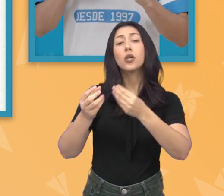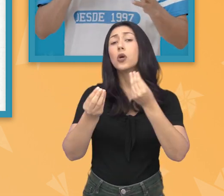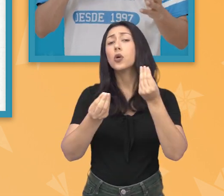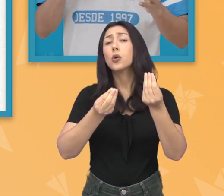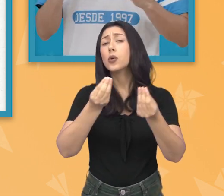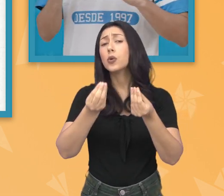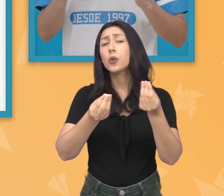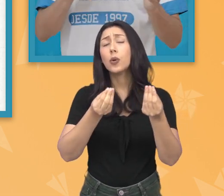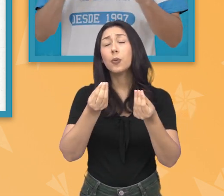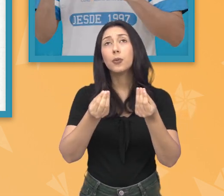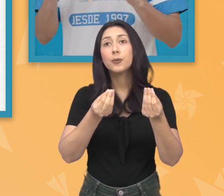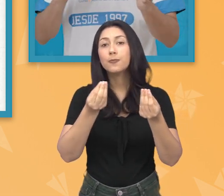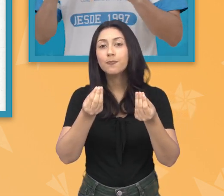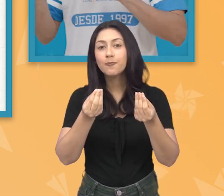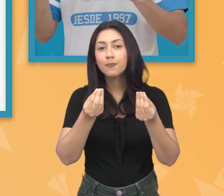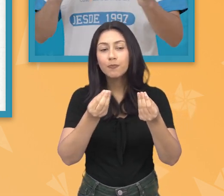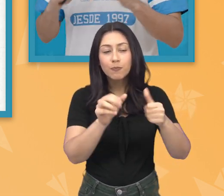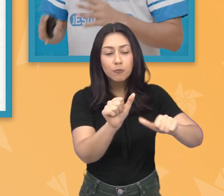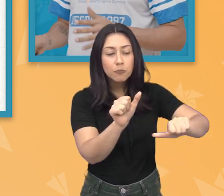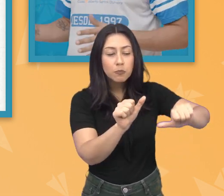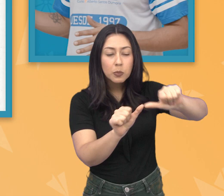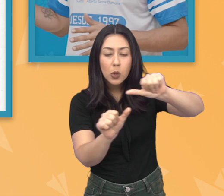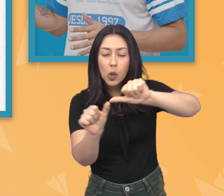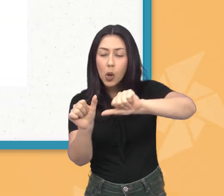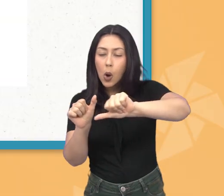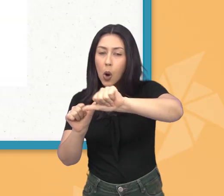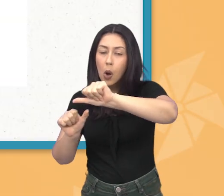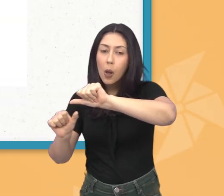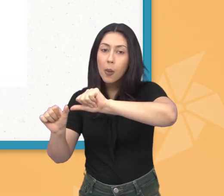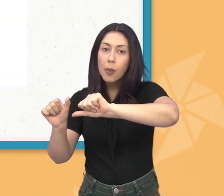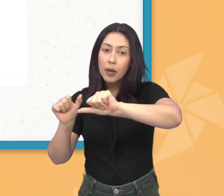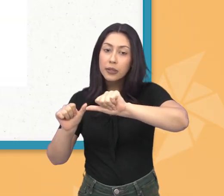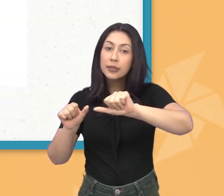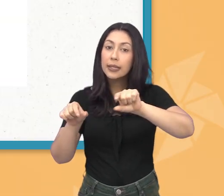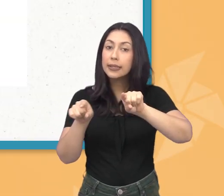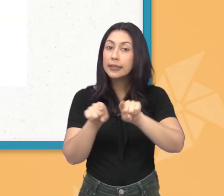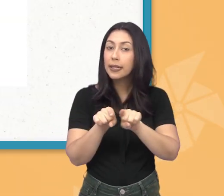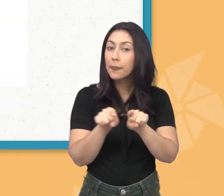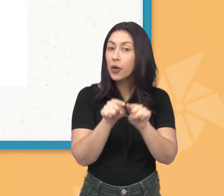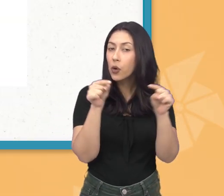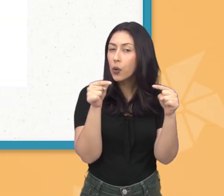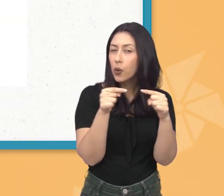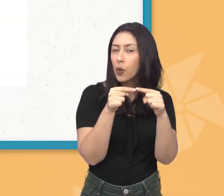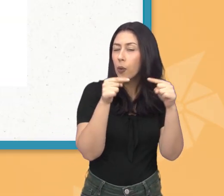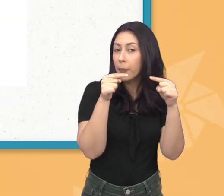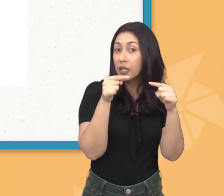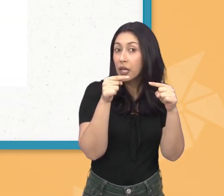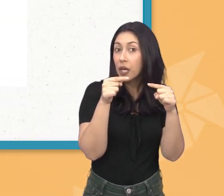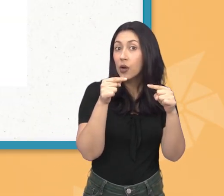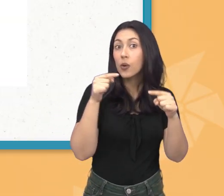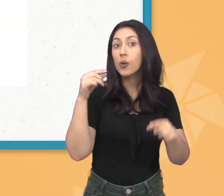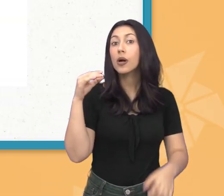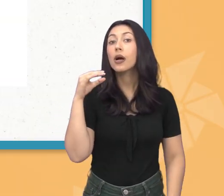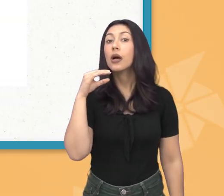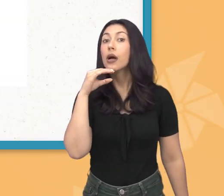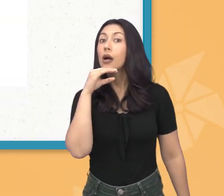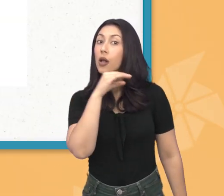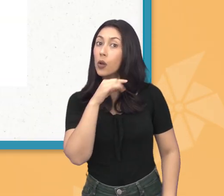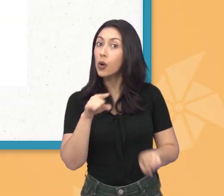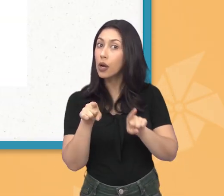consegue transitar entre esses diversos estados físicos, e tudo também tem a ver com a questão de perda de calor e energia,